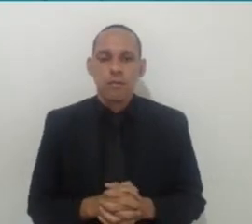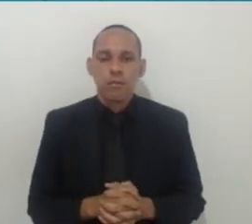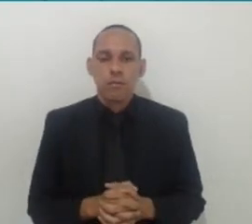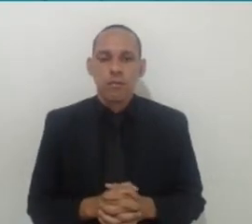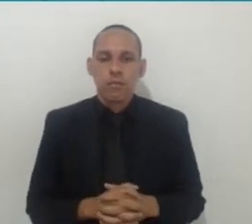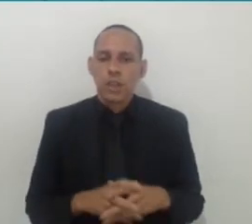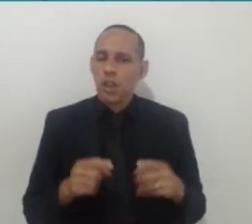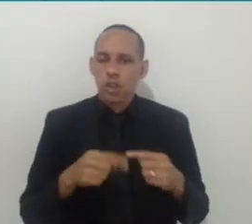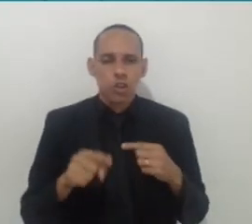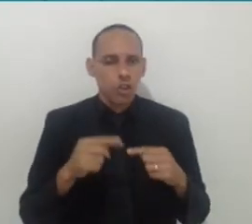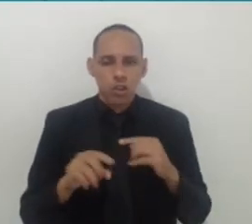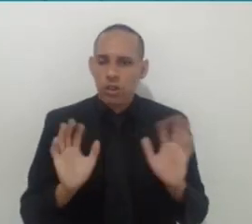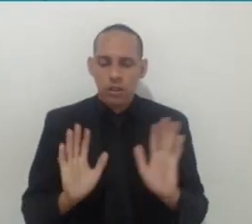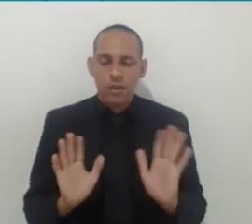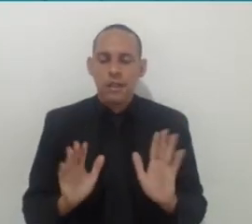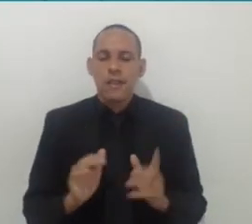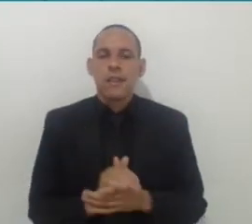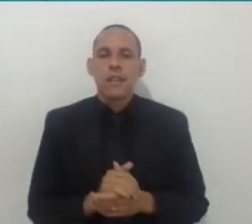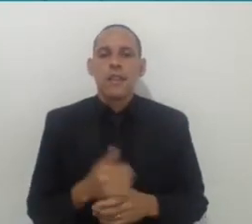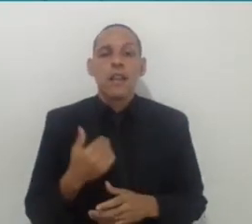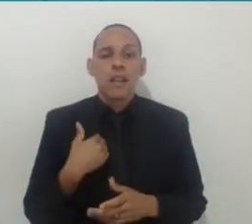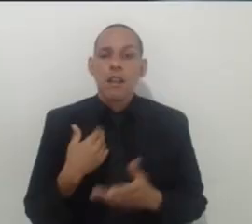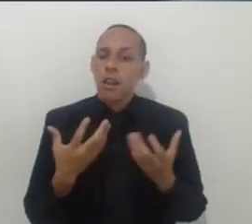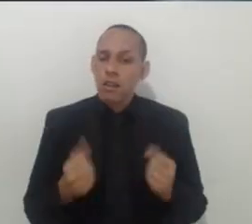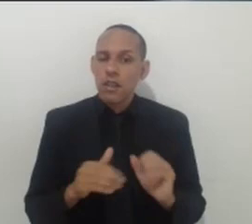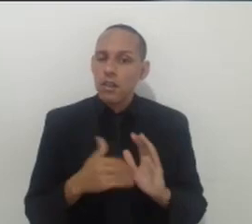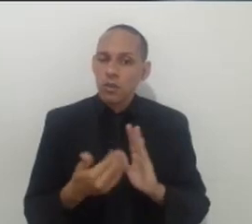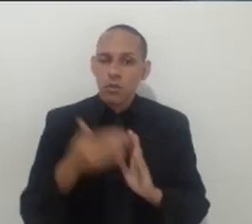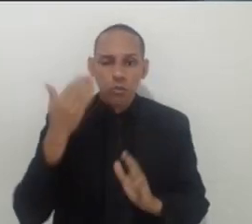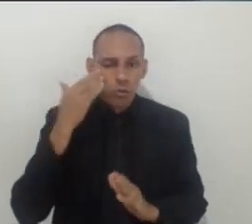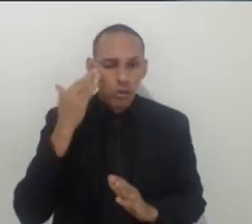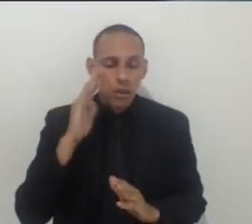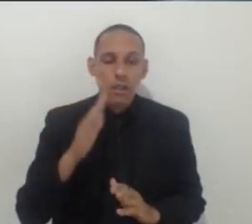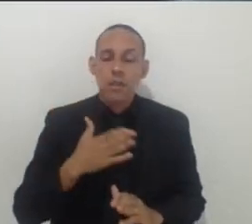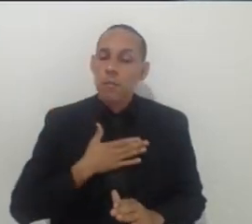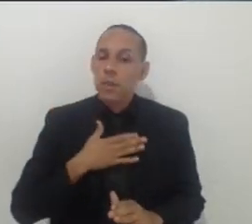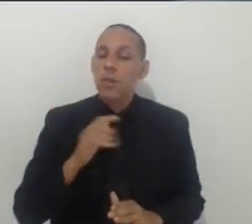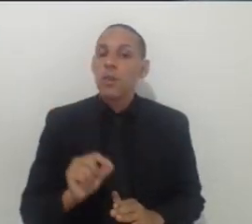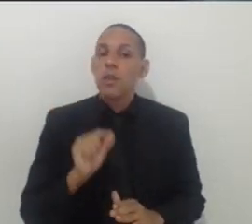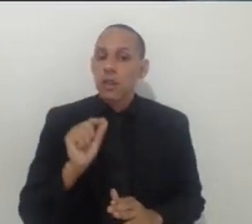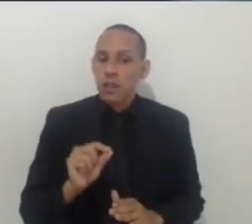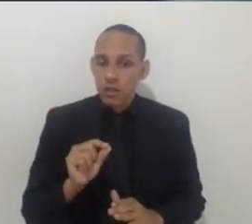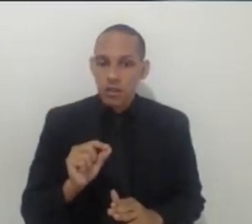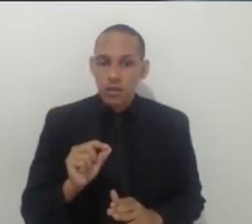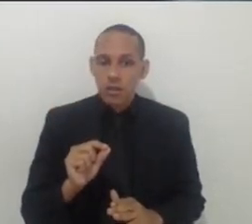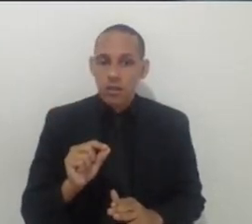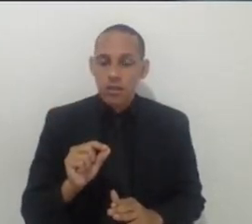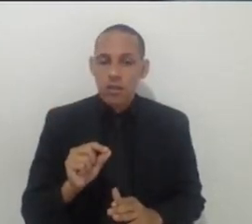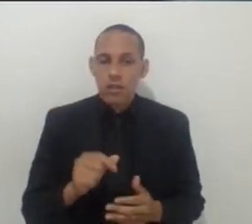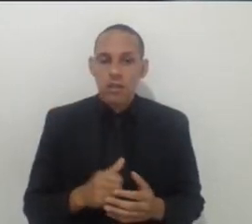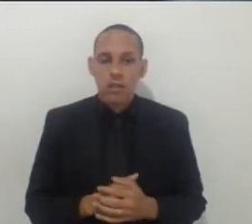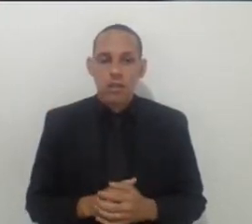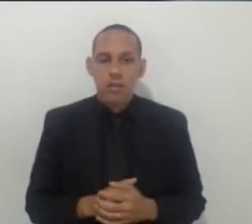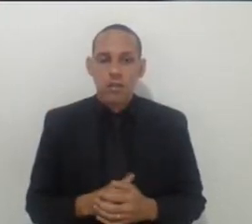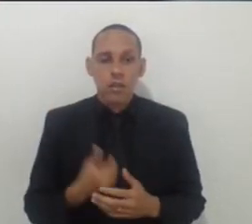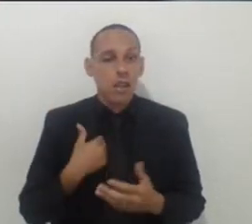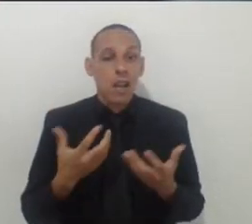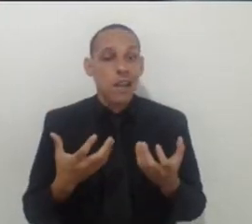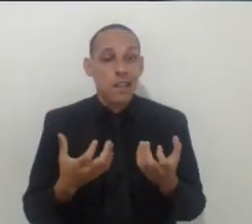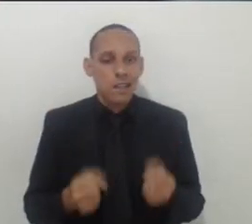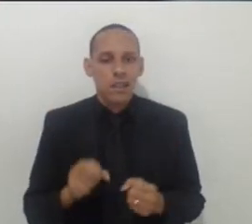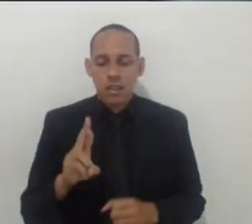discordando, digamos assim, do argumento. Eu admito todas as compreensões. A minha é de que eu não posso acolher uma ação